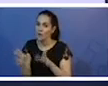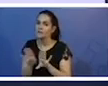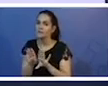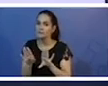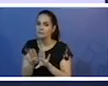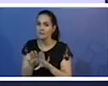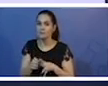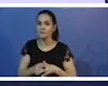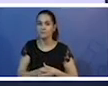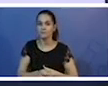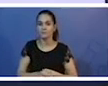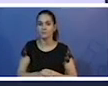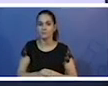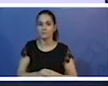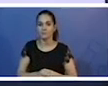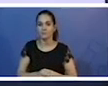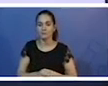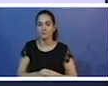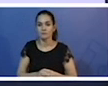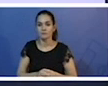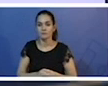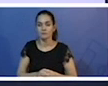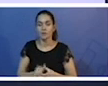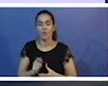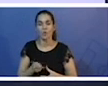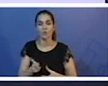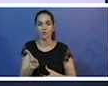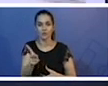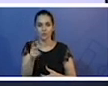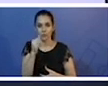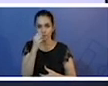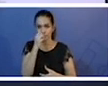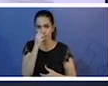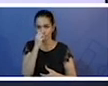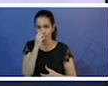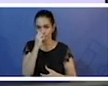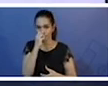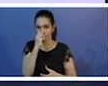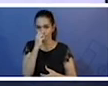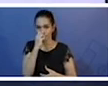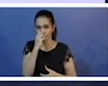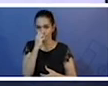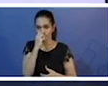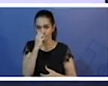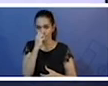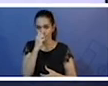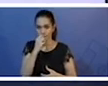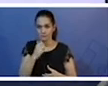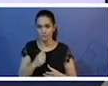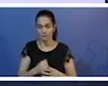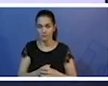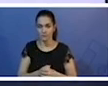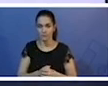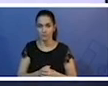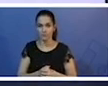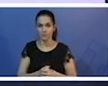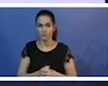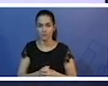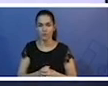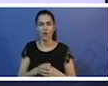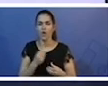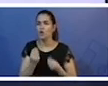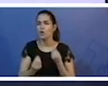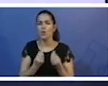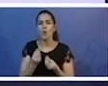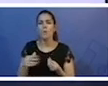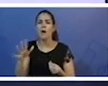Ok? Mas vamos prosseguindo. Ângulos opostos, tá? Prosseguindo. Como que é a área